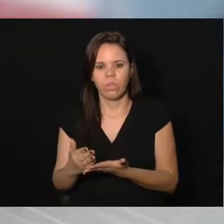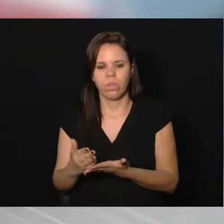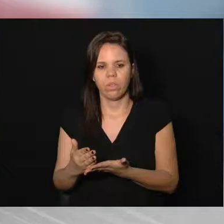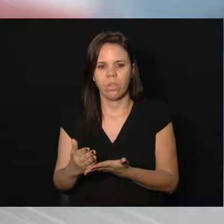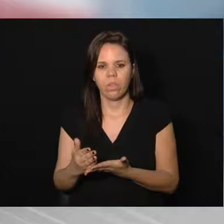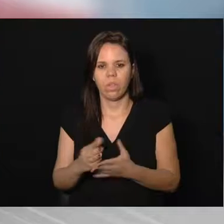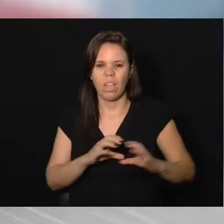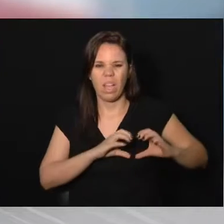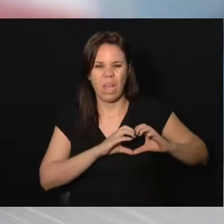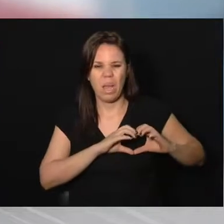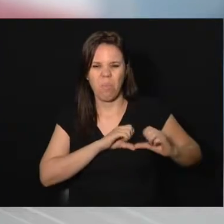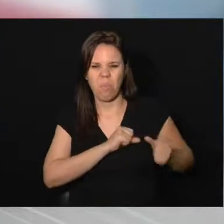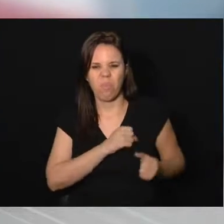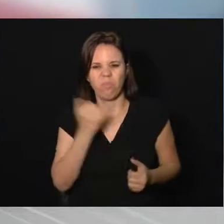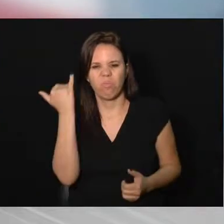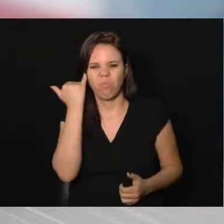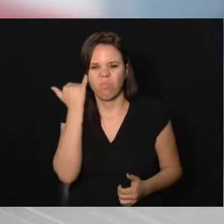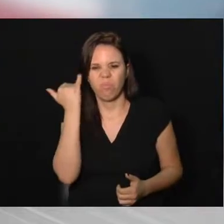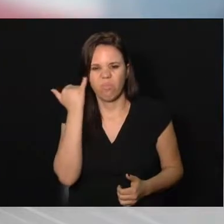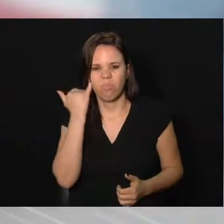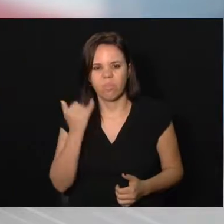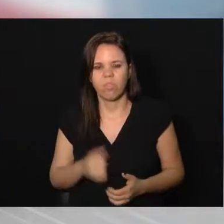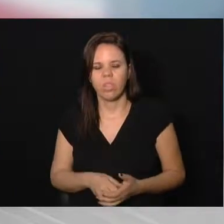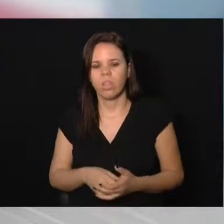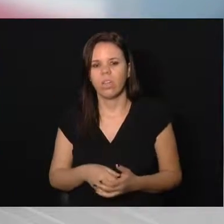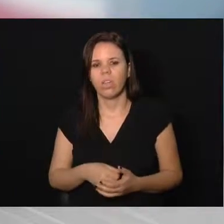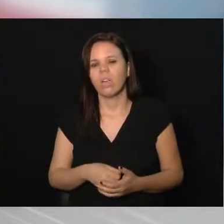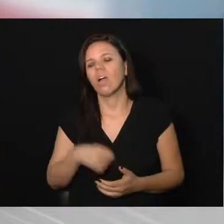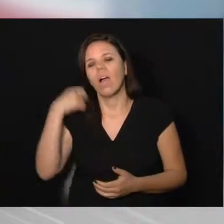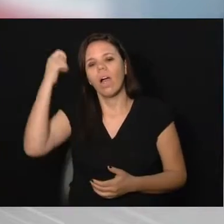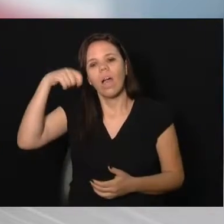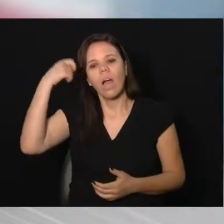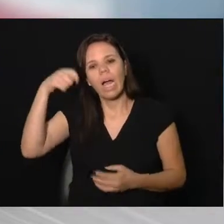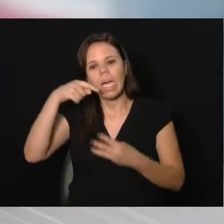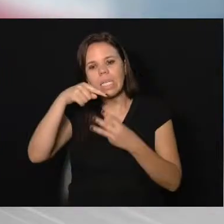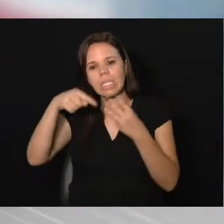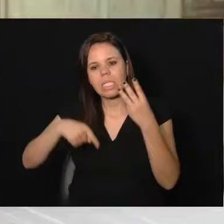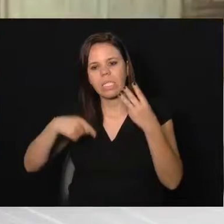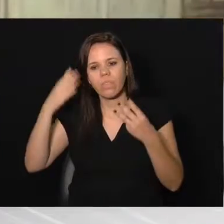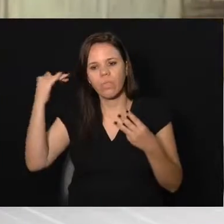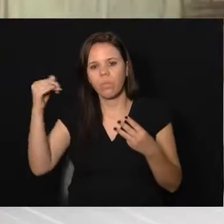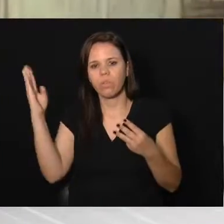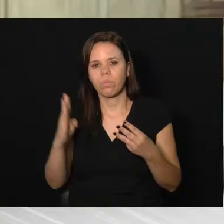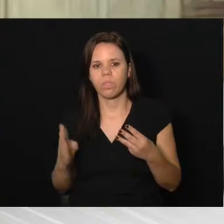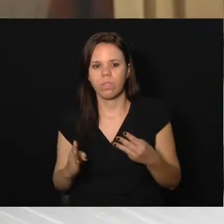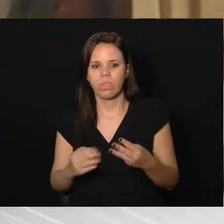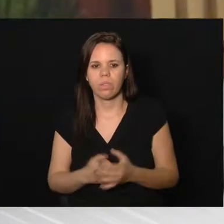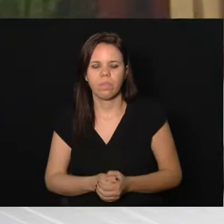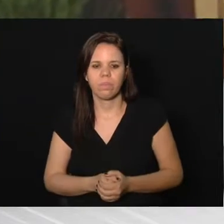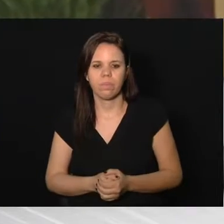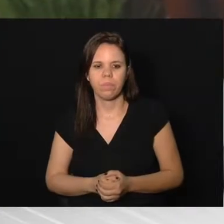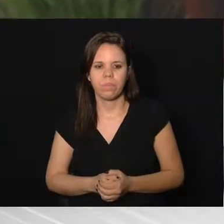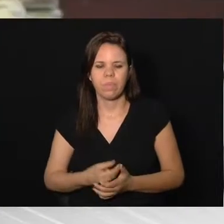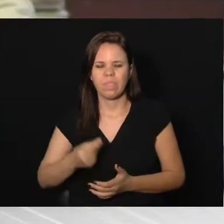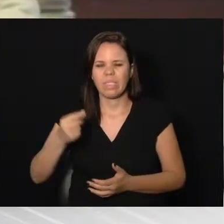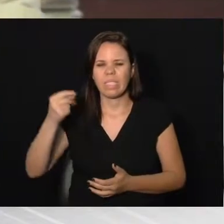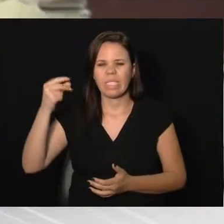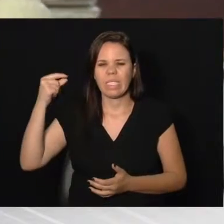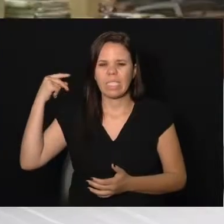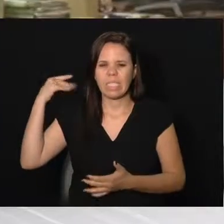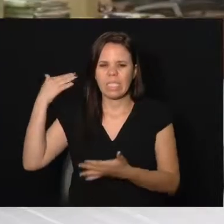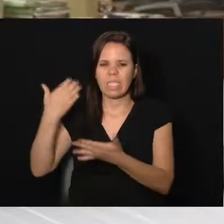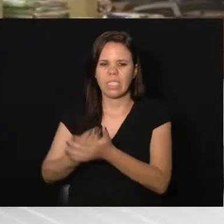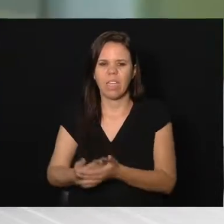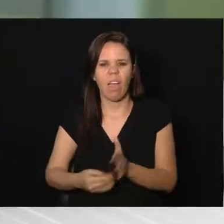Amor dá Trabalho. No elenco, Leandro Hassum, Flávia Alessandra e Bruno Garcia. Anselmo passou a vida inteira sem